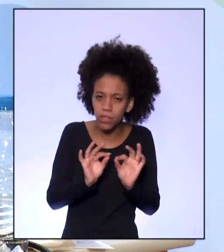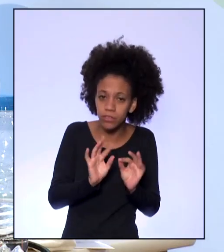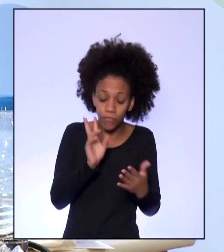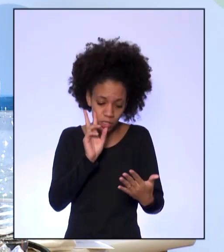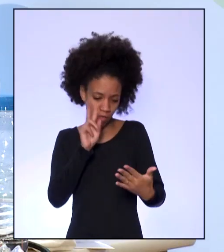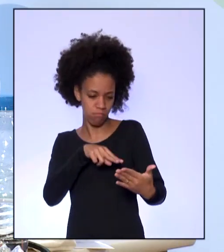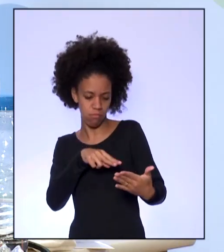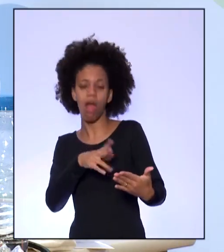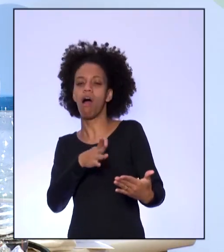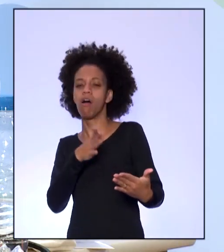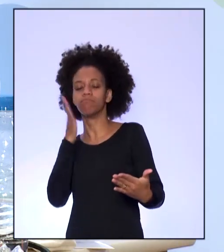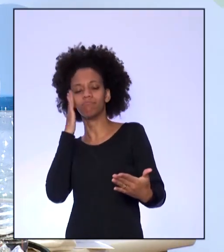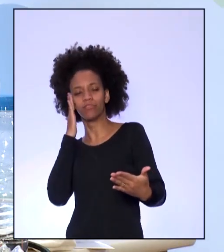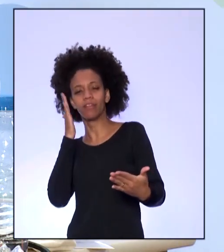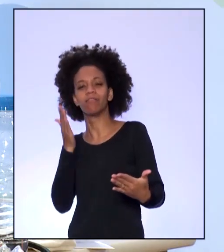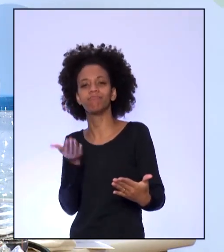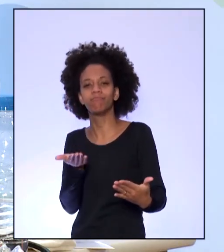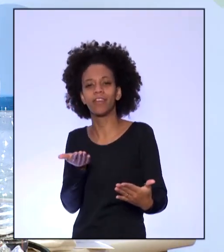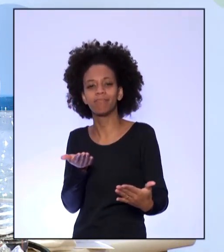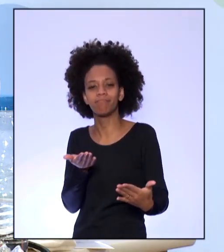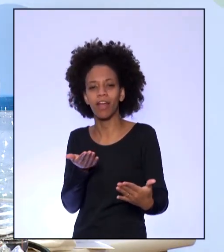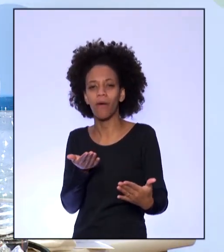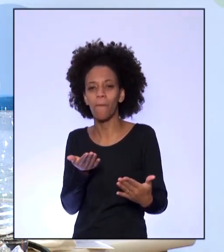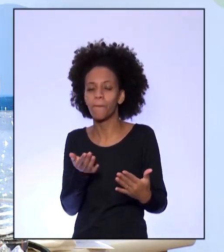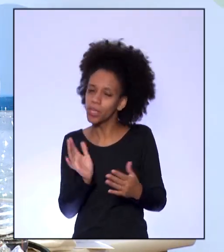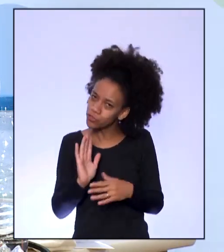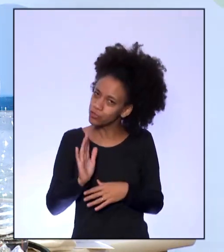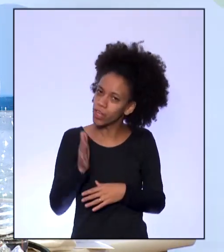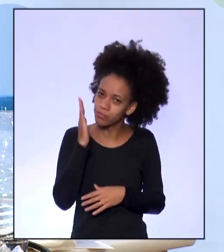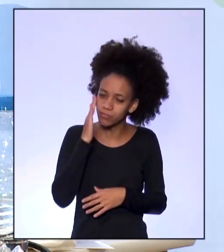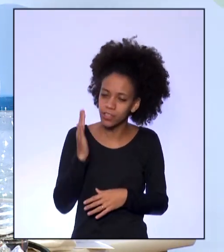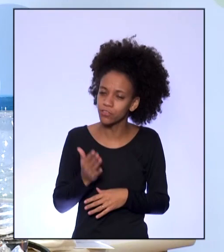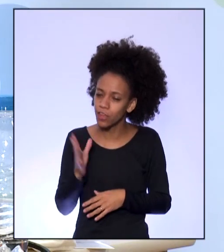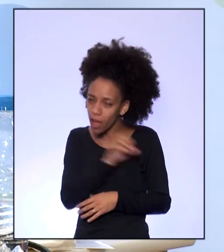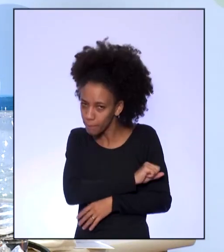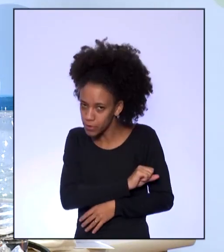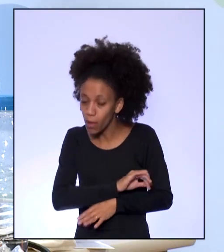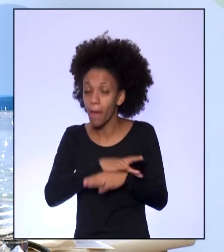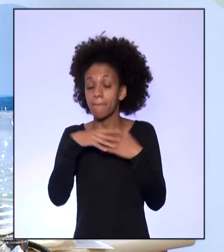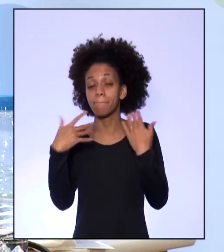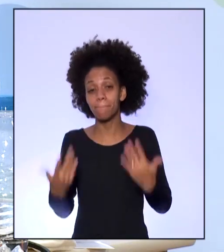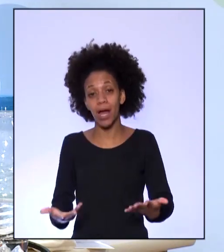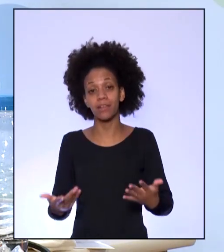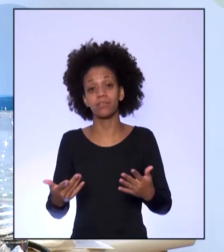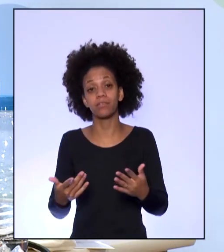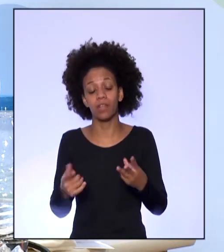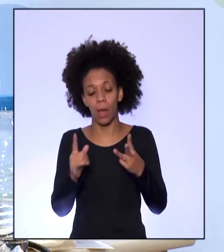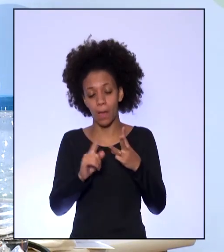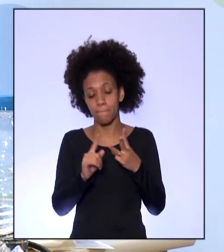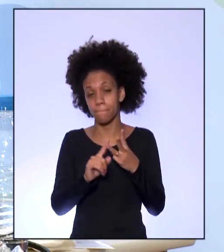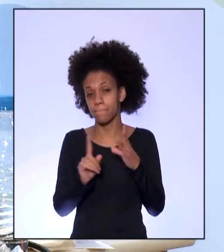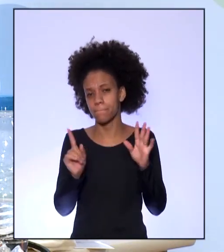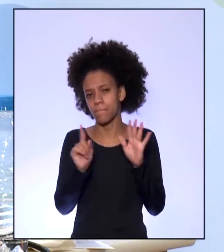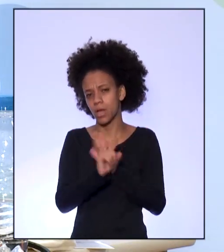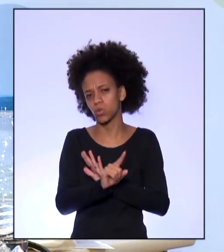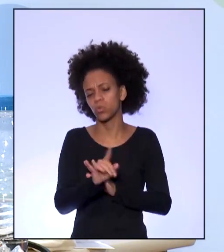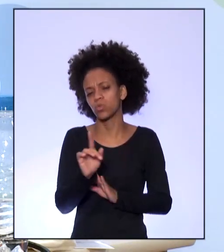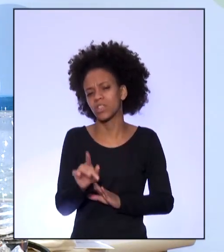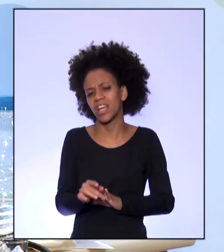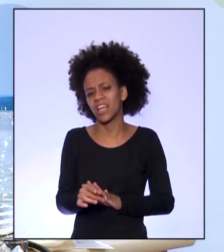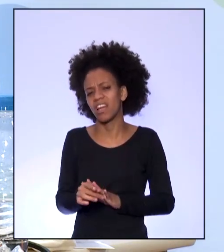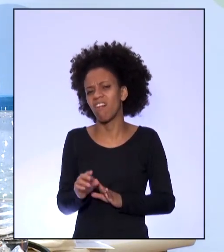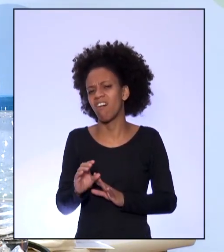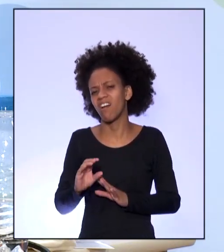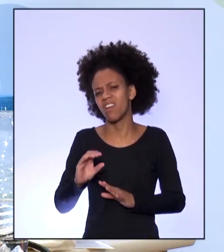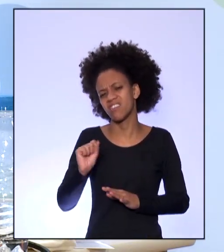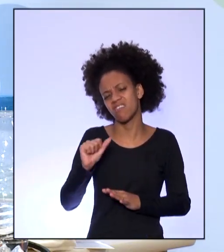rapidamente faz uma primeira análise e entende o que está passando ali. E aí, a última pergunta, a maioria me disse que viu